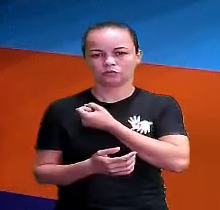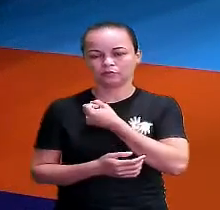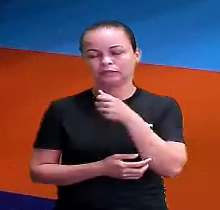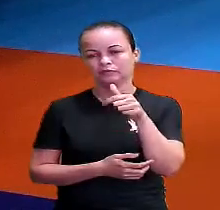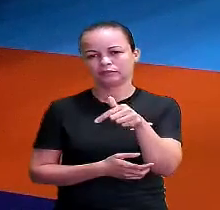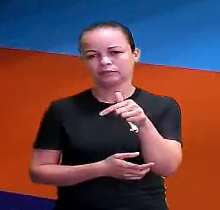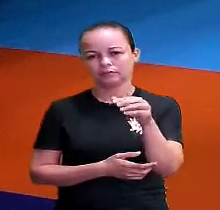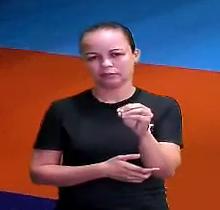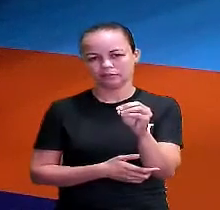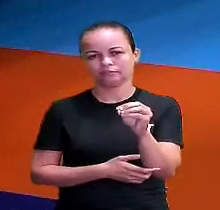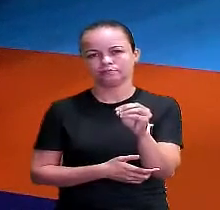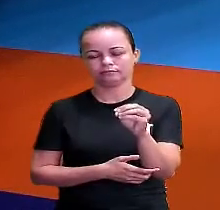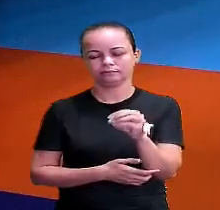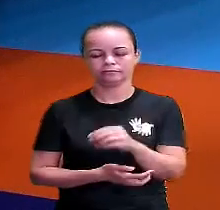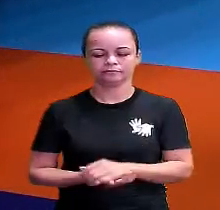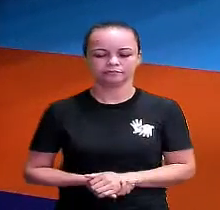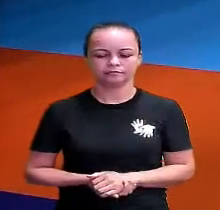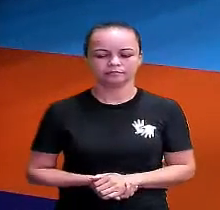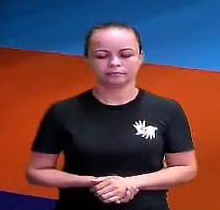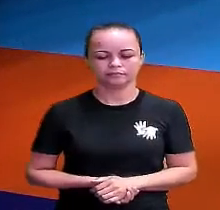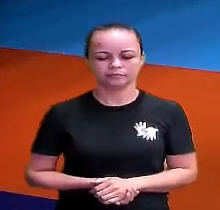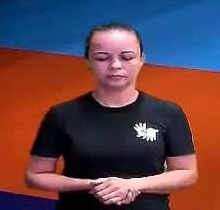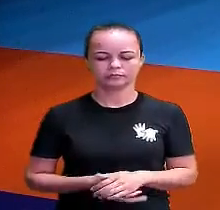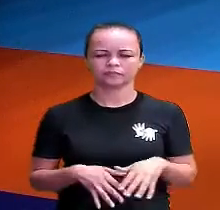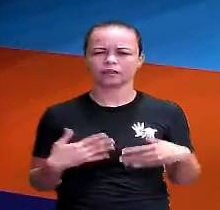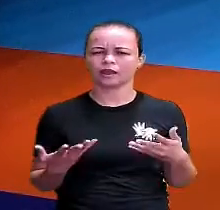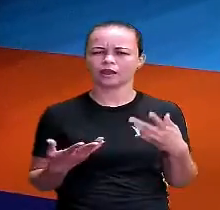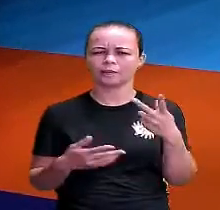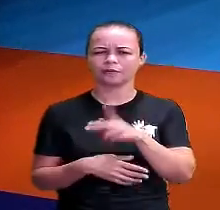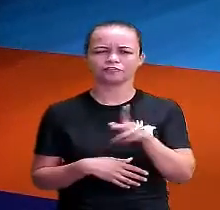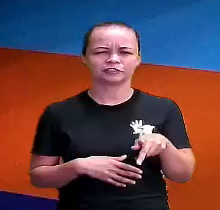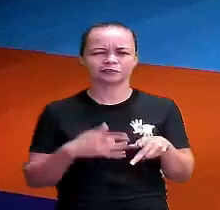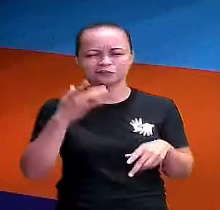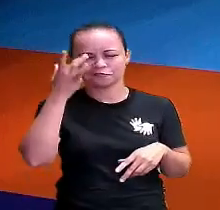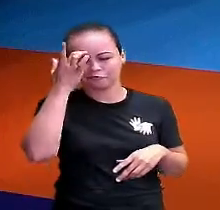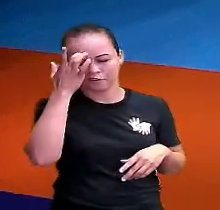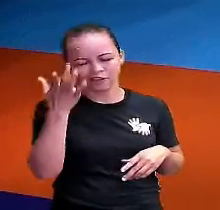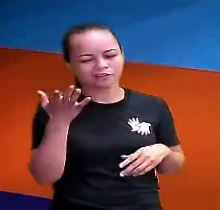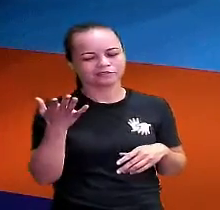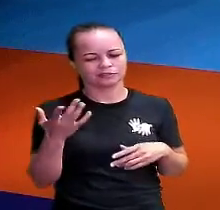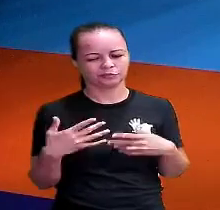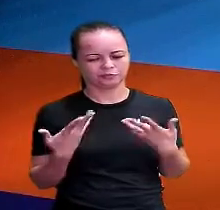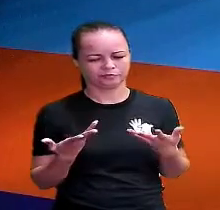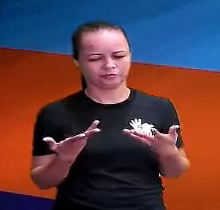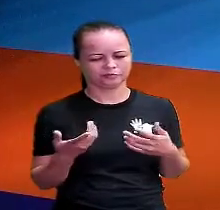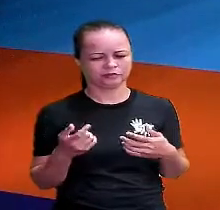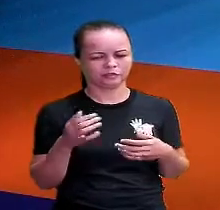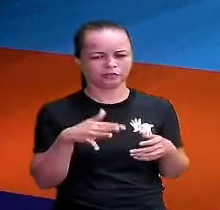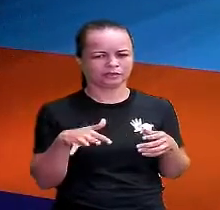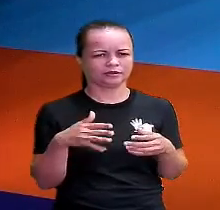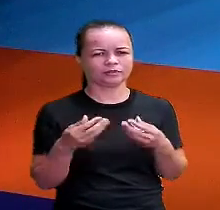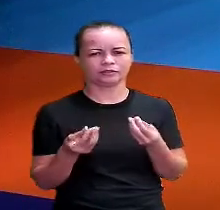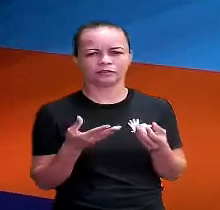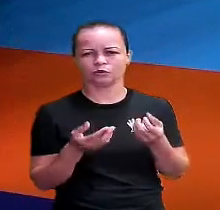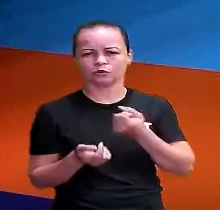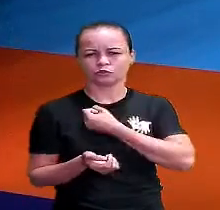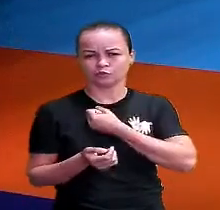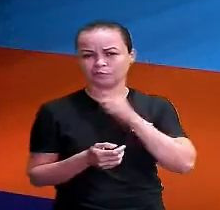70. Ah, professora, essas daqui tão fácil. só tem aqui, ó, os